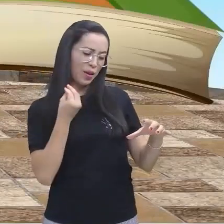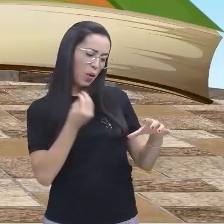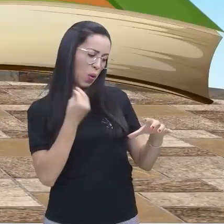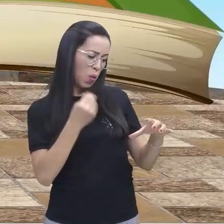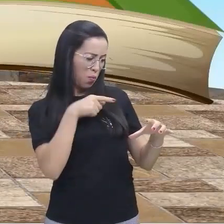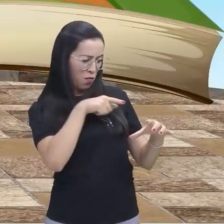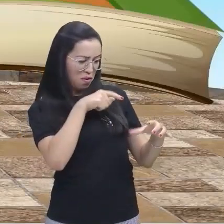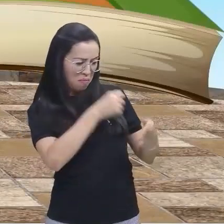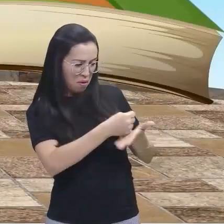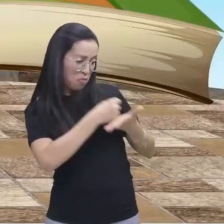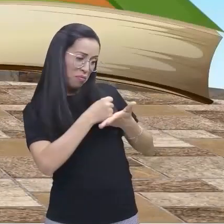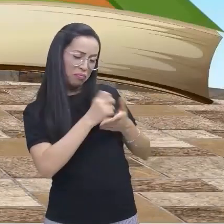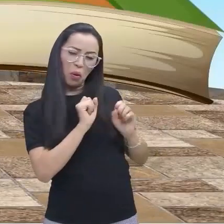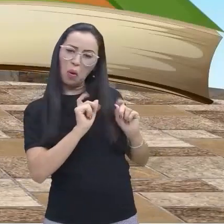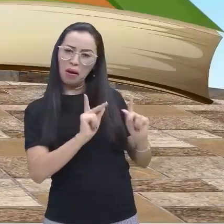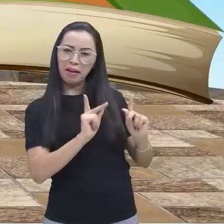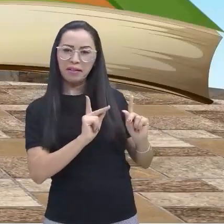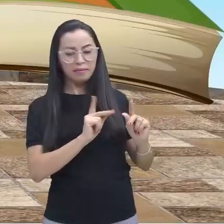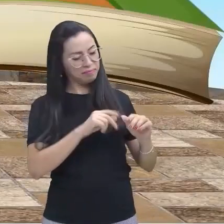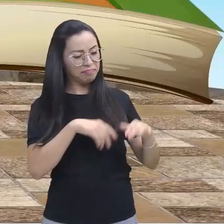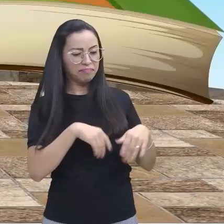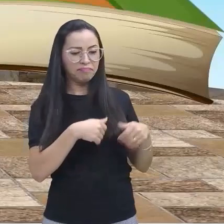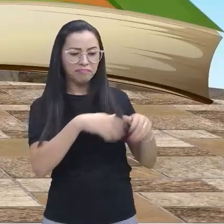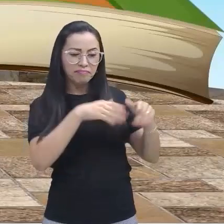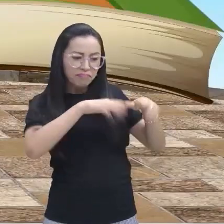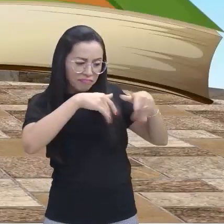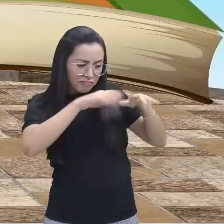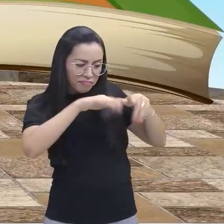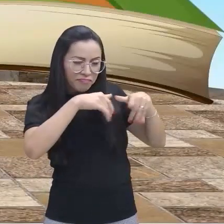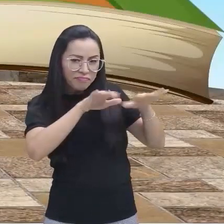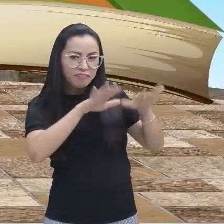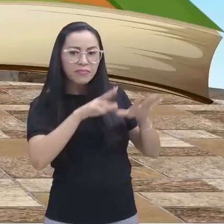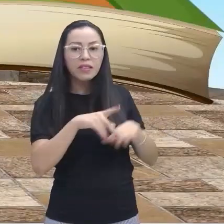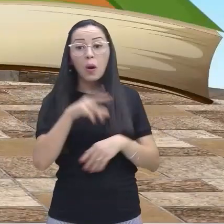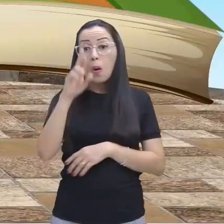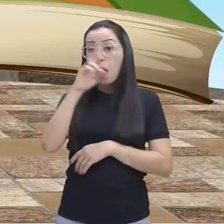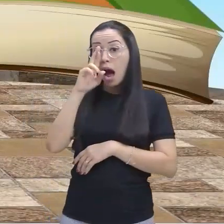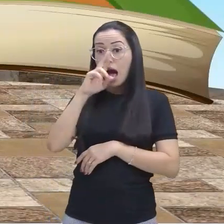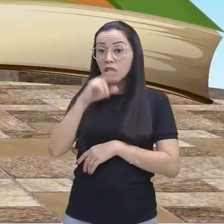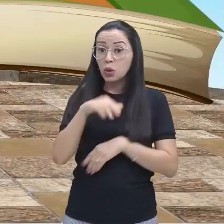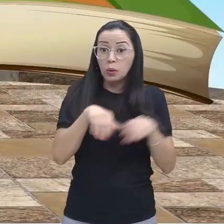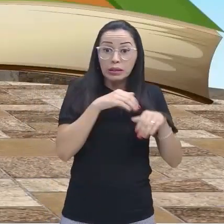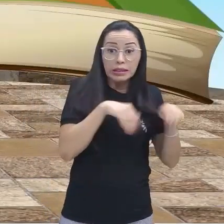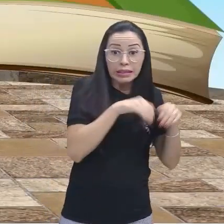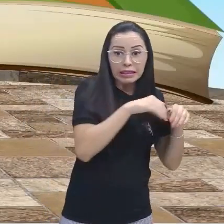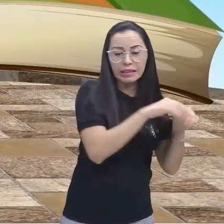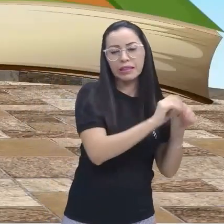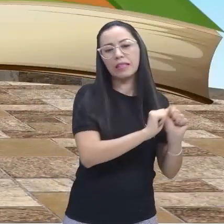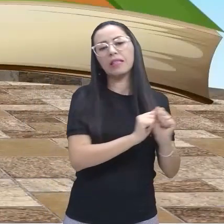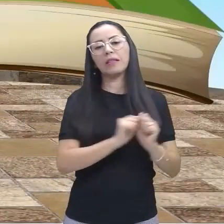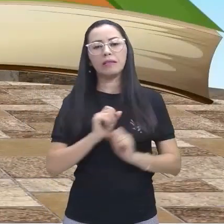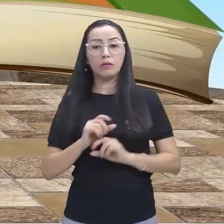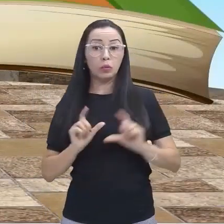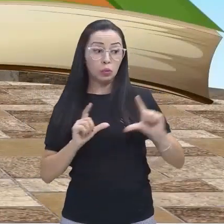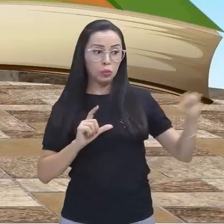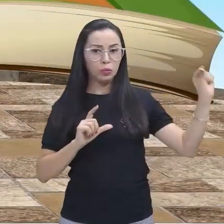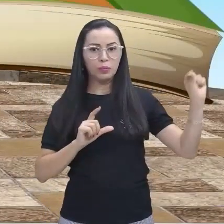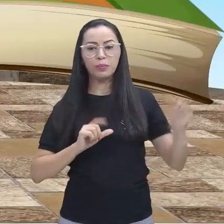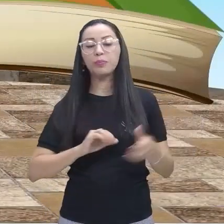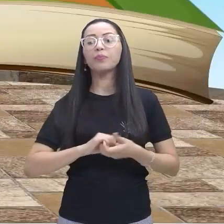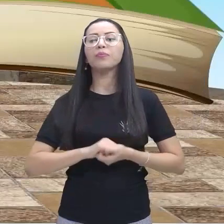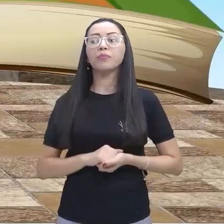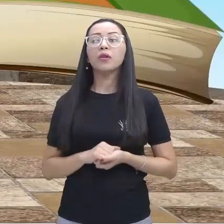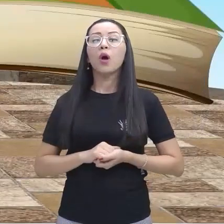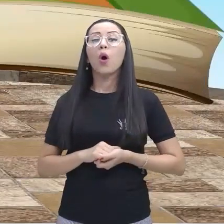deixou partir. Deixou então o ratinho partir. Dias depois, o leão caiu